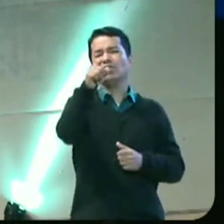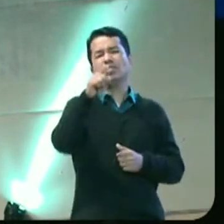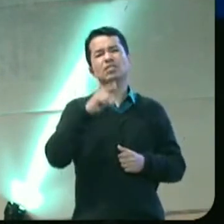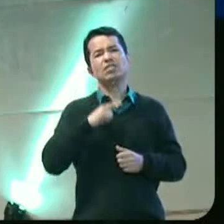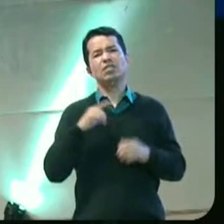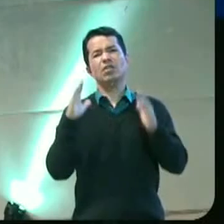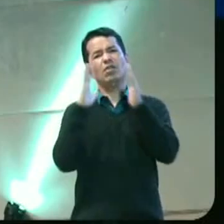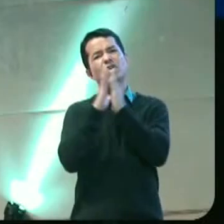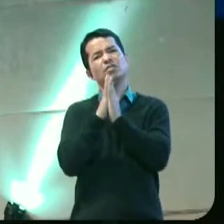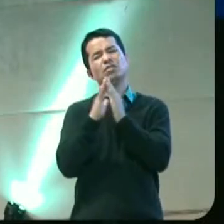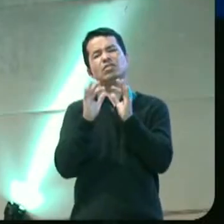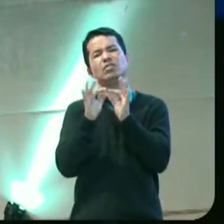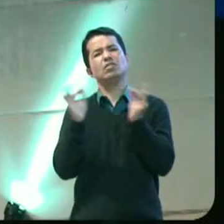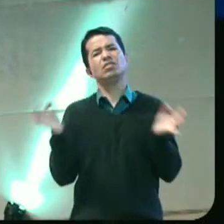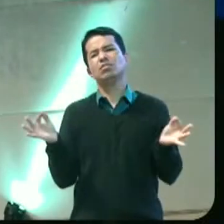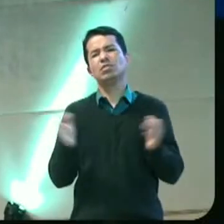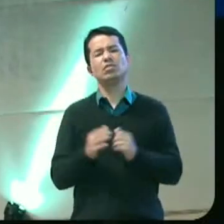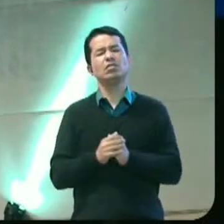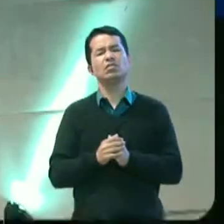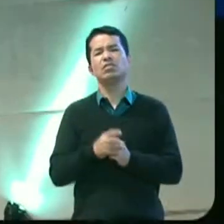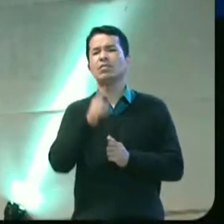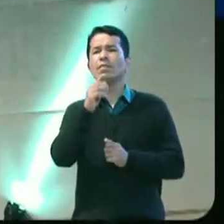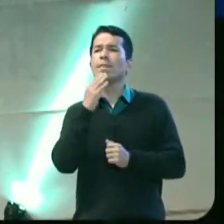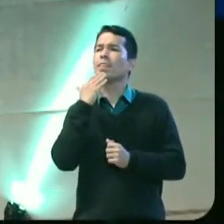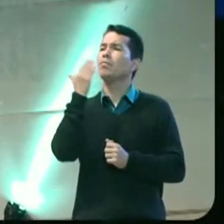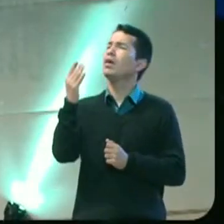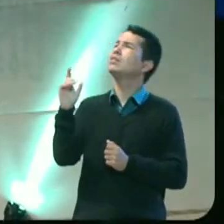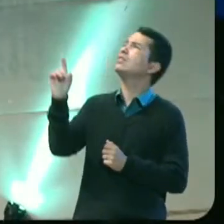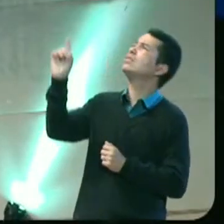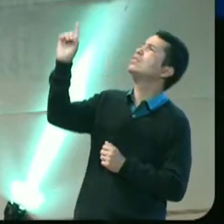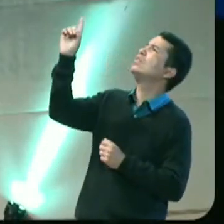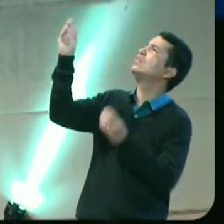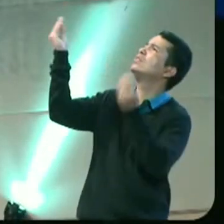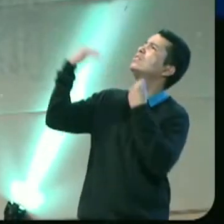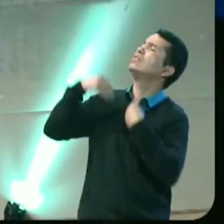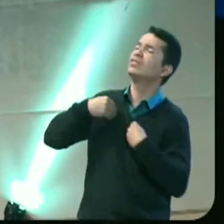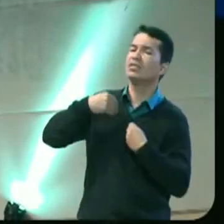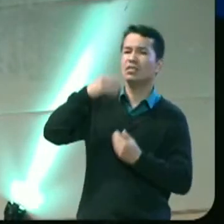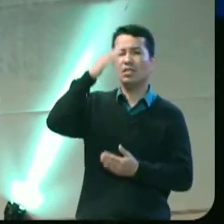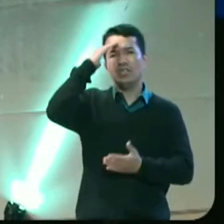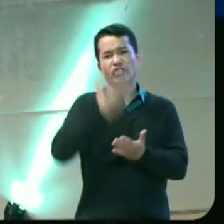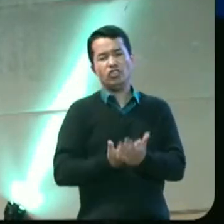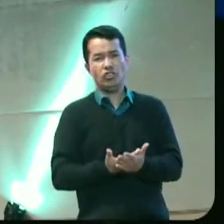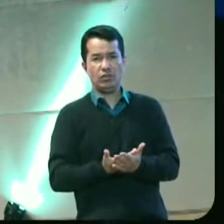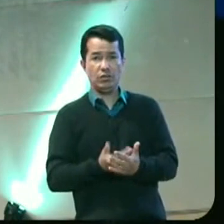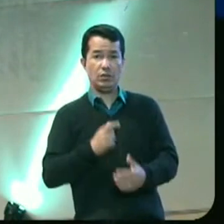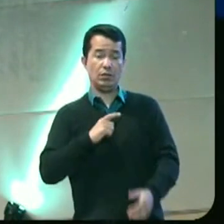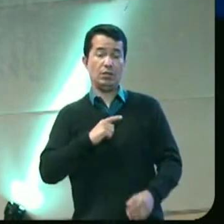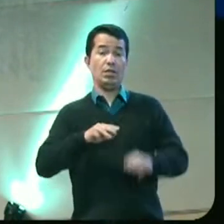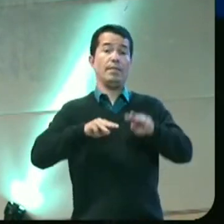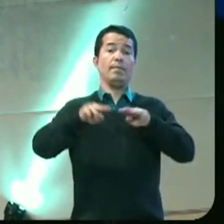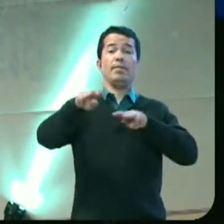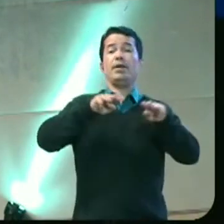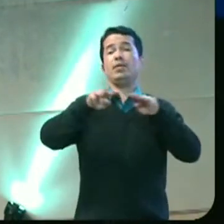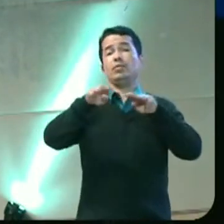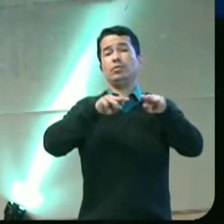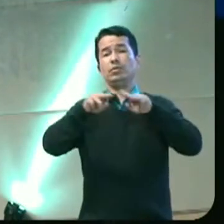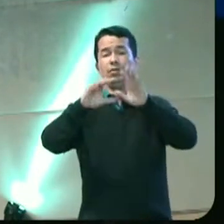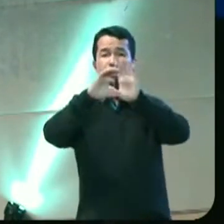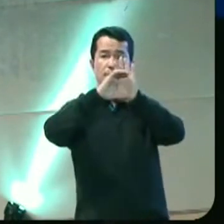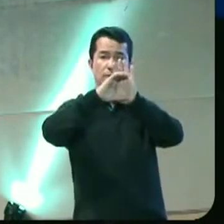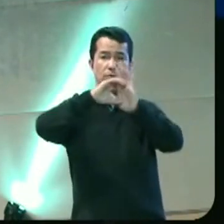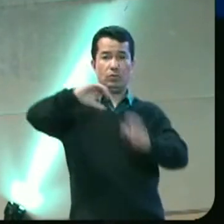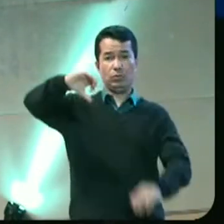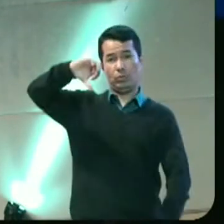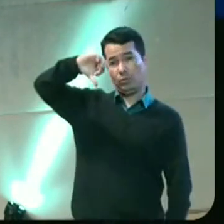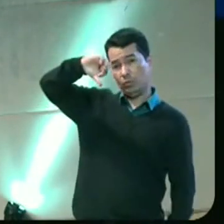Peça fé ao Senhor. Eu gosto muito de um texto também em Marcos capítulo 9, versículo 24, onde